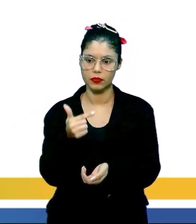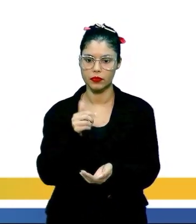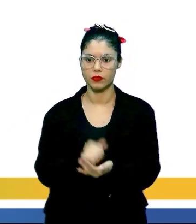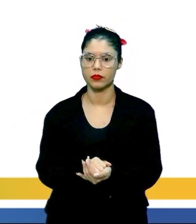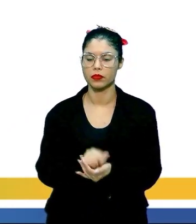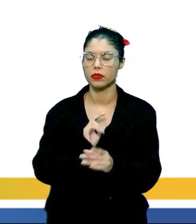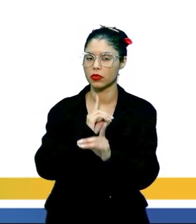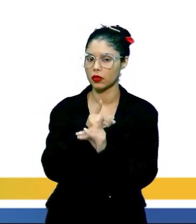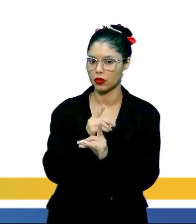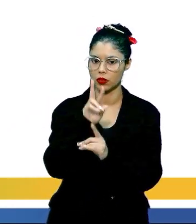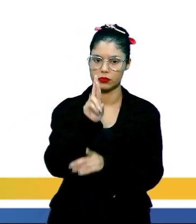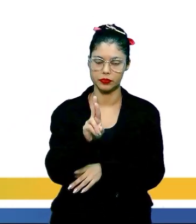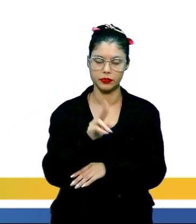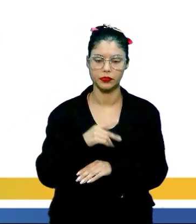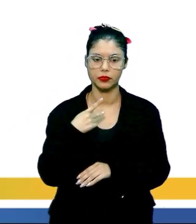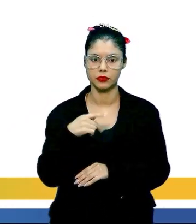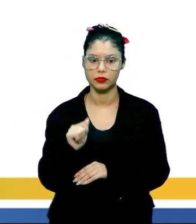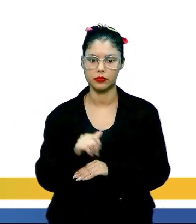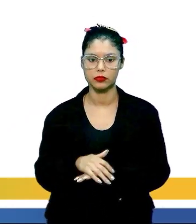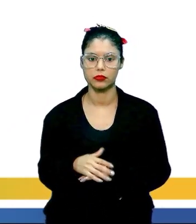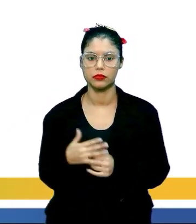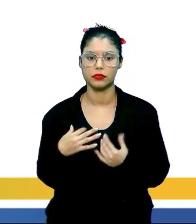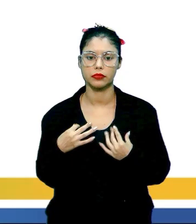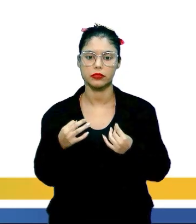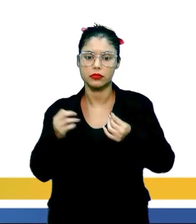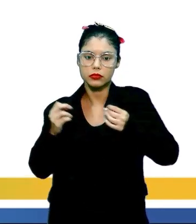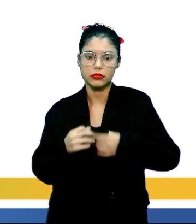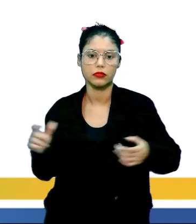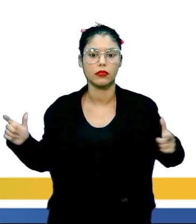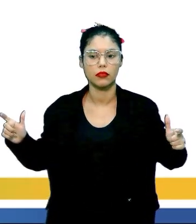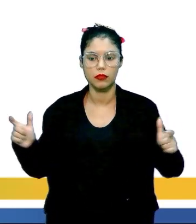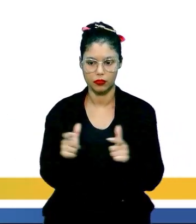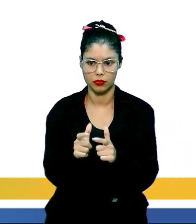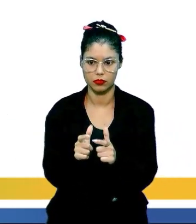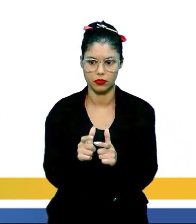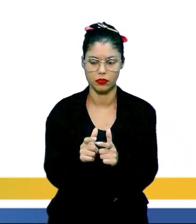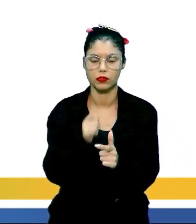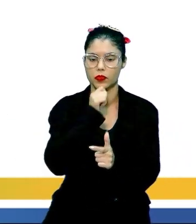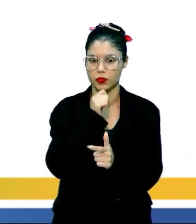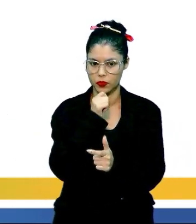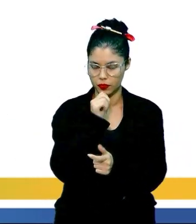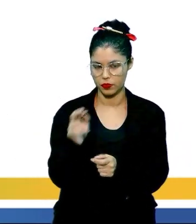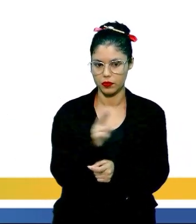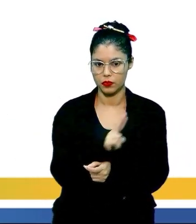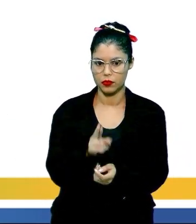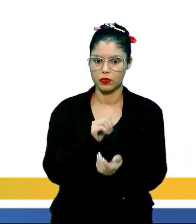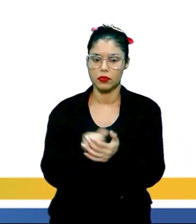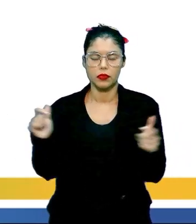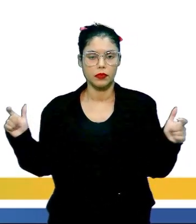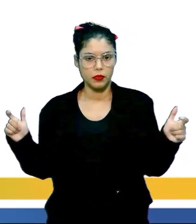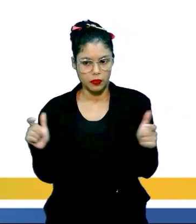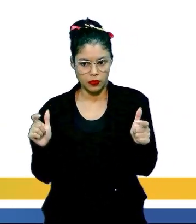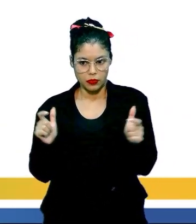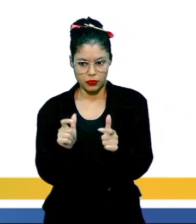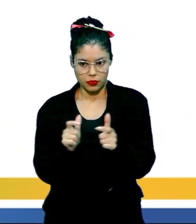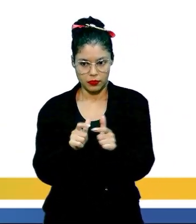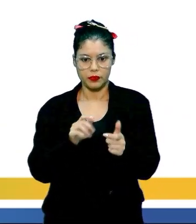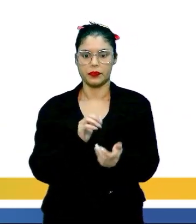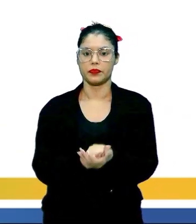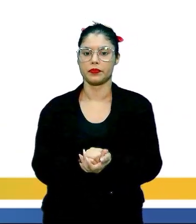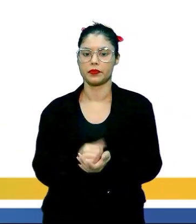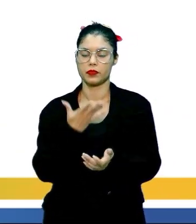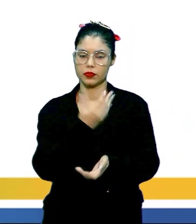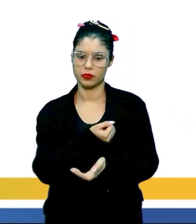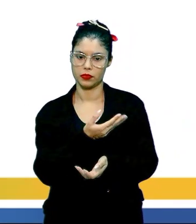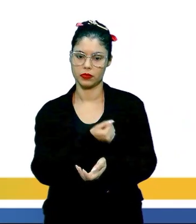assim que a gente encontra a razão da PA. E se ela for decrescente? O nome já está falando. Ela vai diminuindo de acordo com a